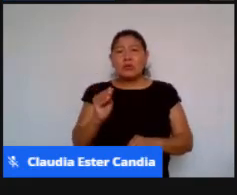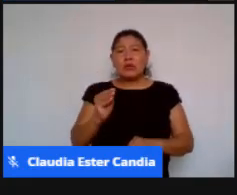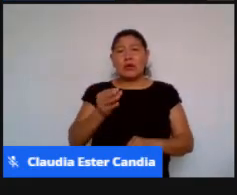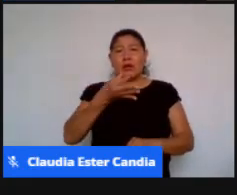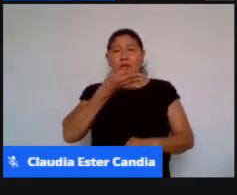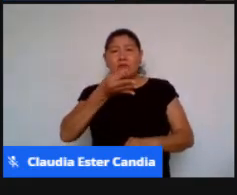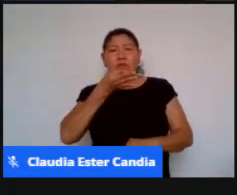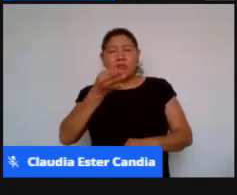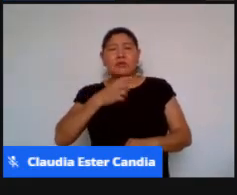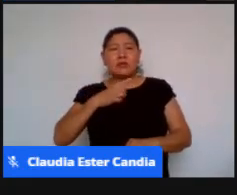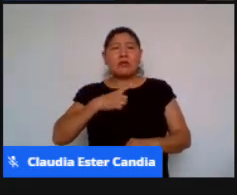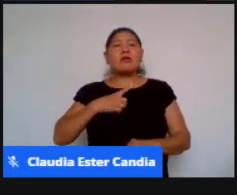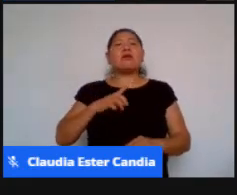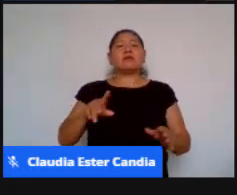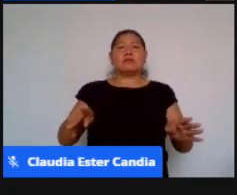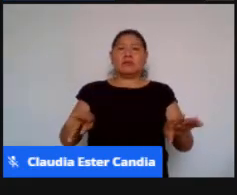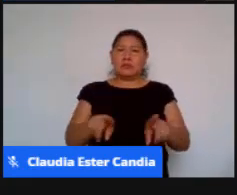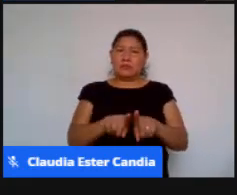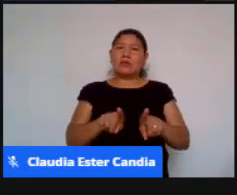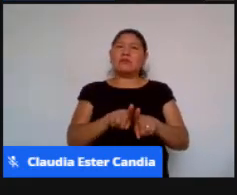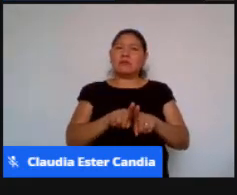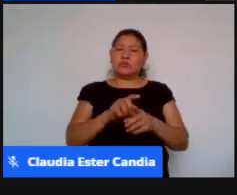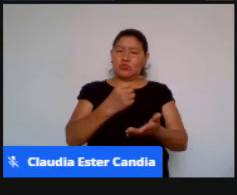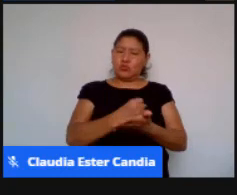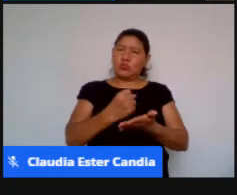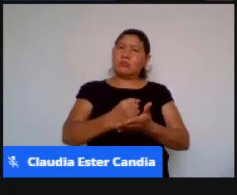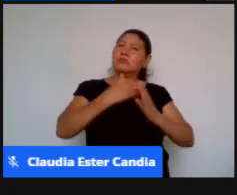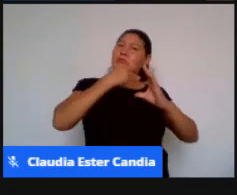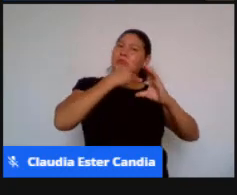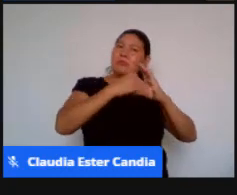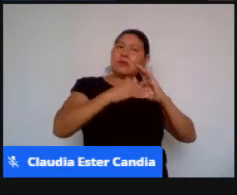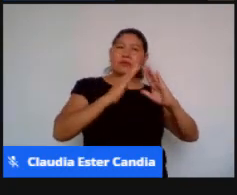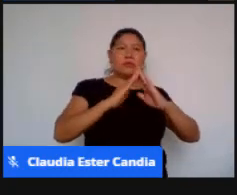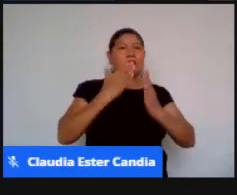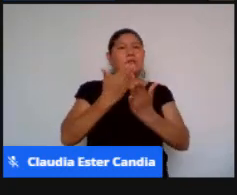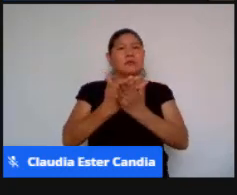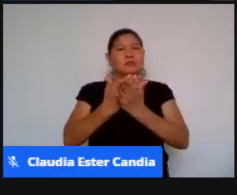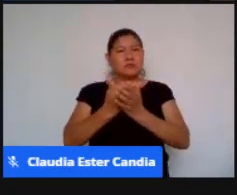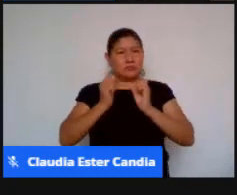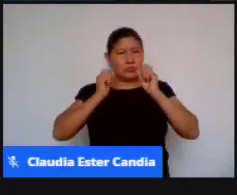como sempre, né? Dizendo tudo para vocês sobre isso, tá bom?